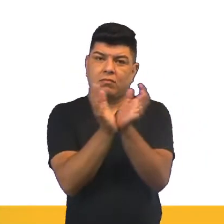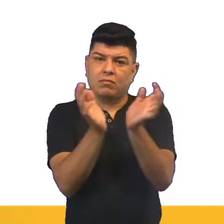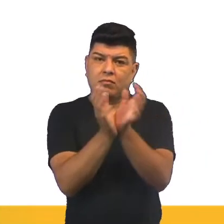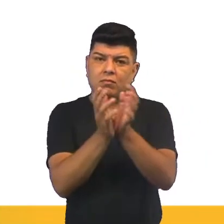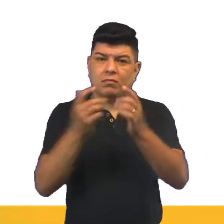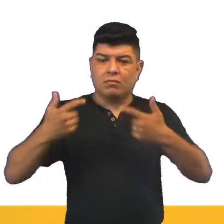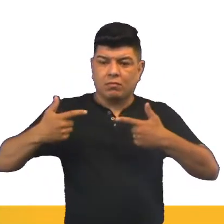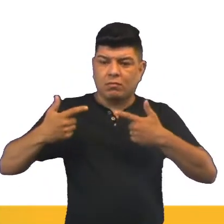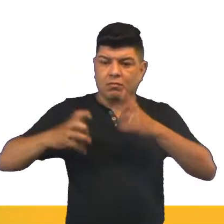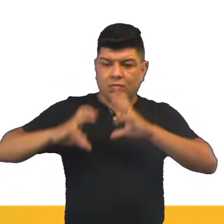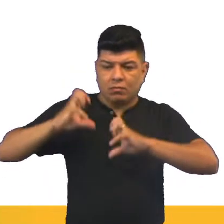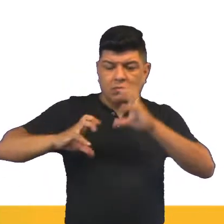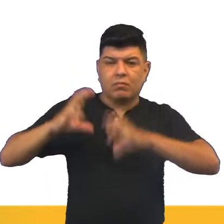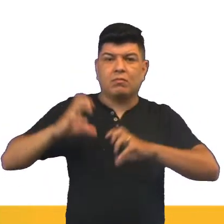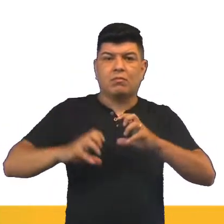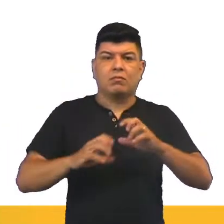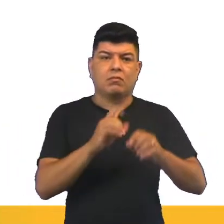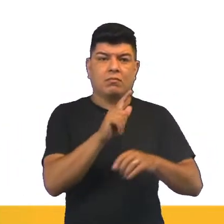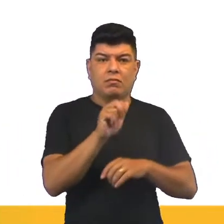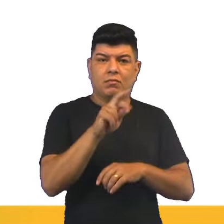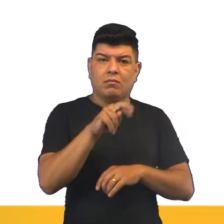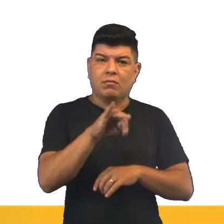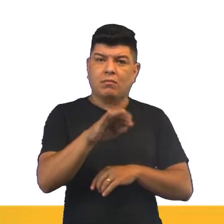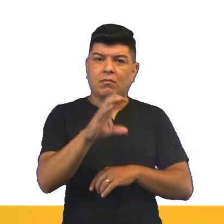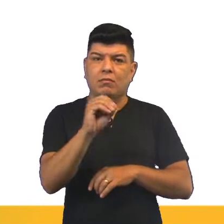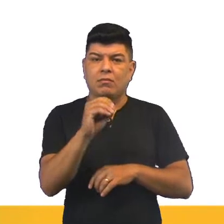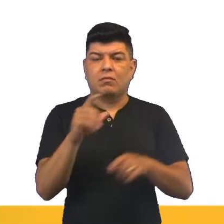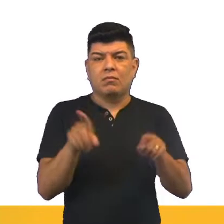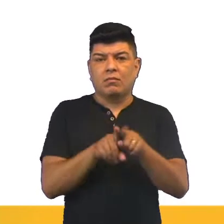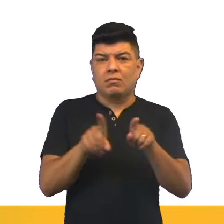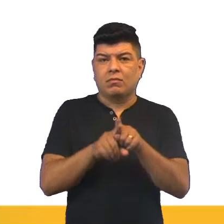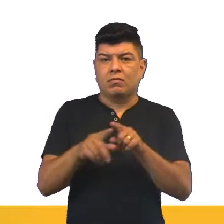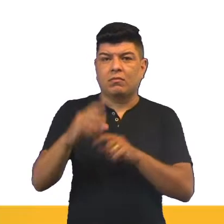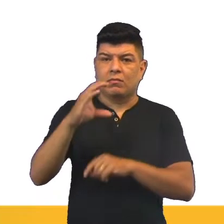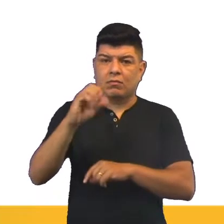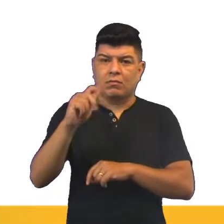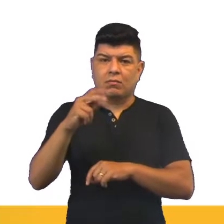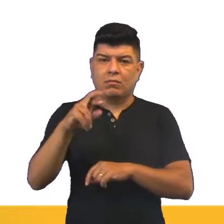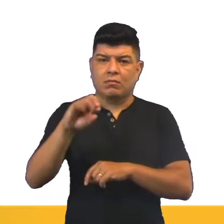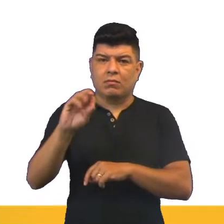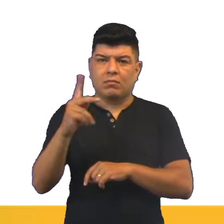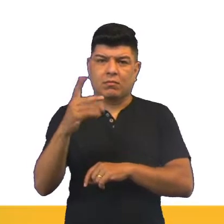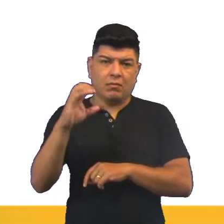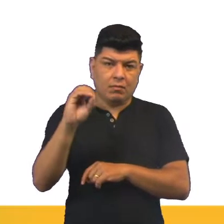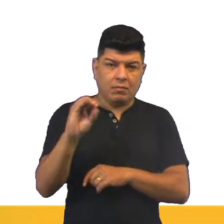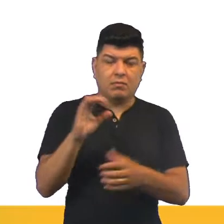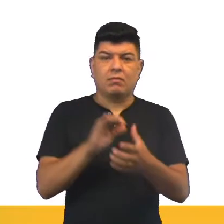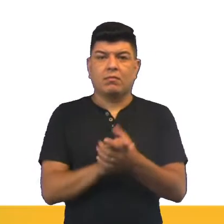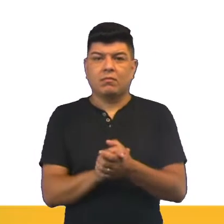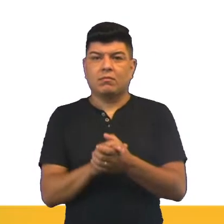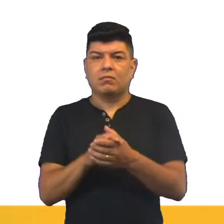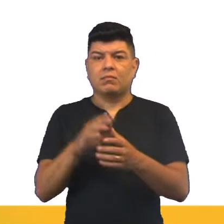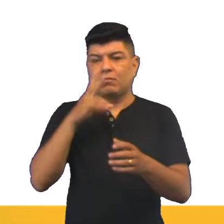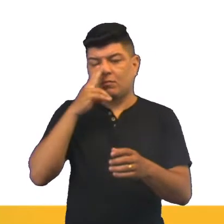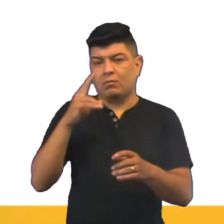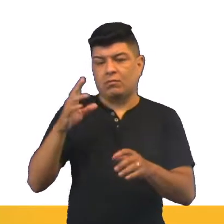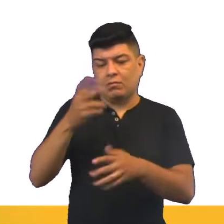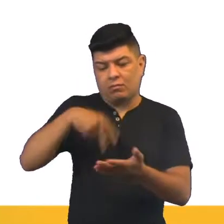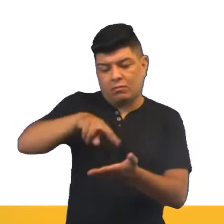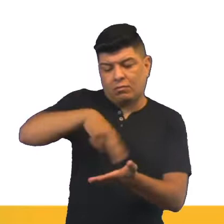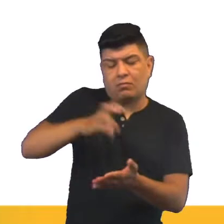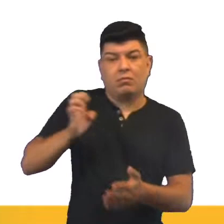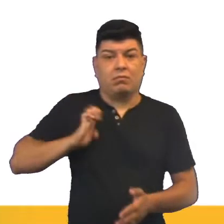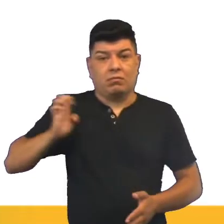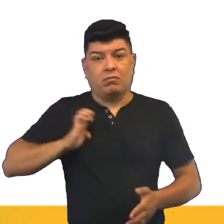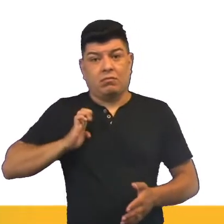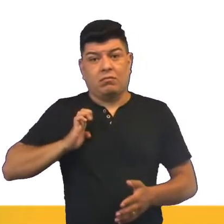diferentes, né? O garantido e o caprichoso, e além de ser uma dança étnica, por representar ativamente